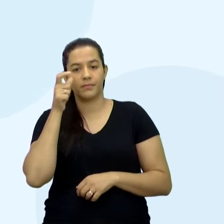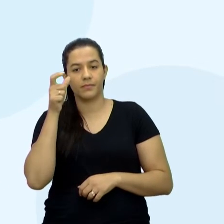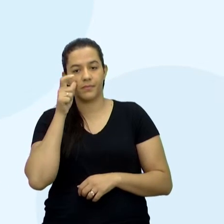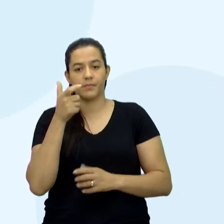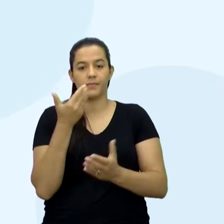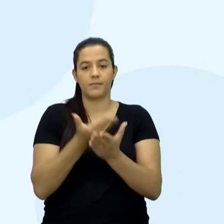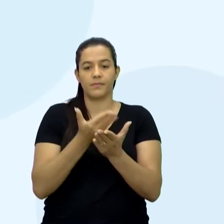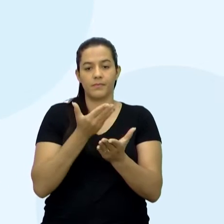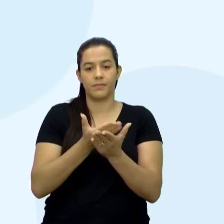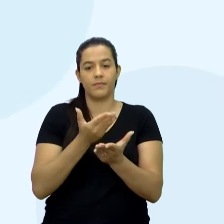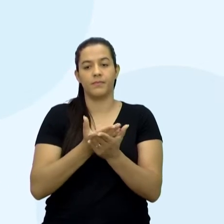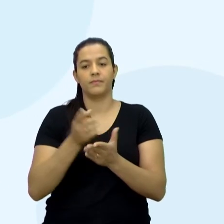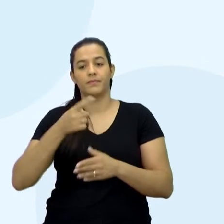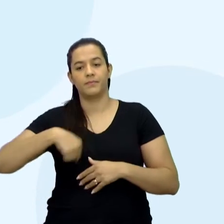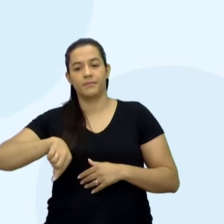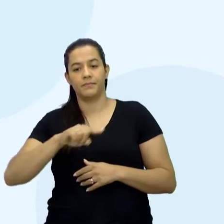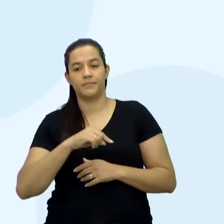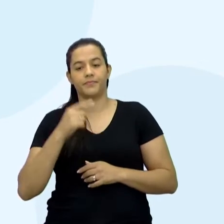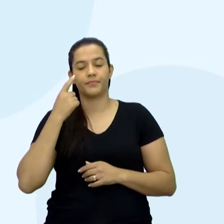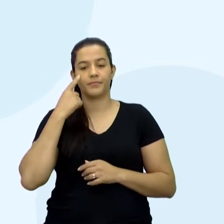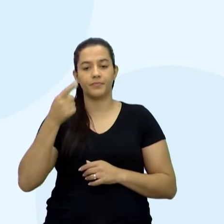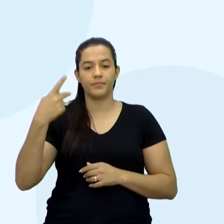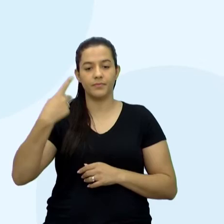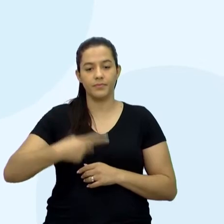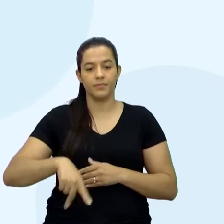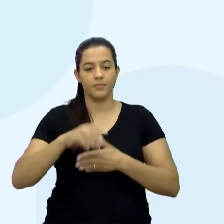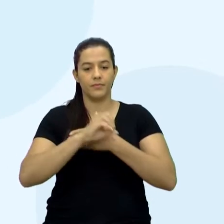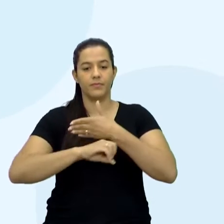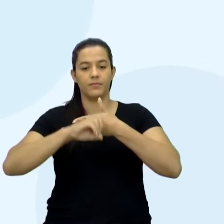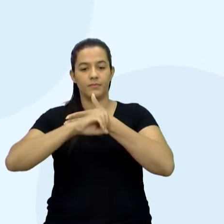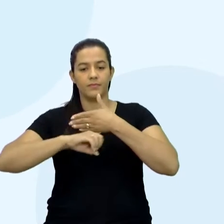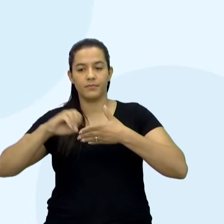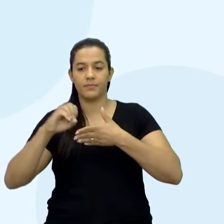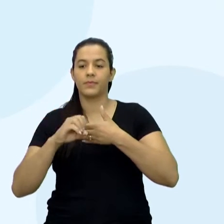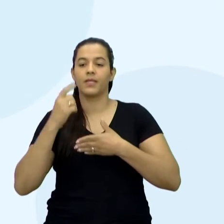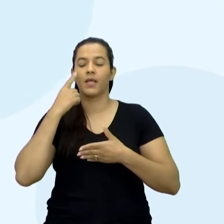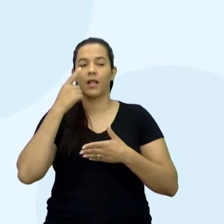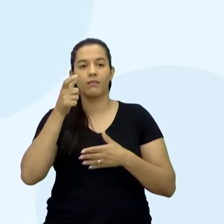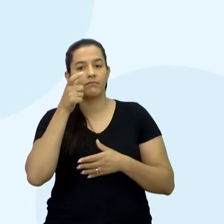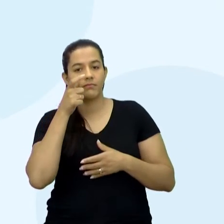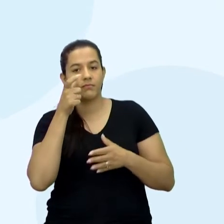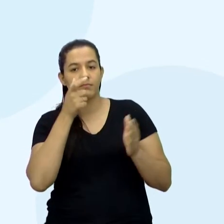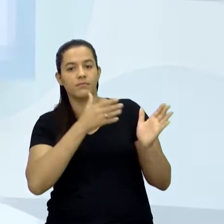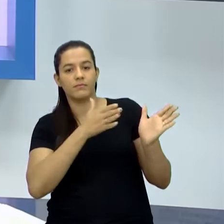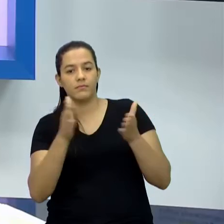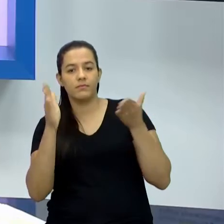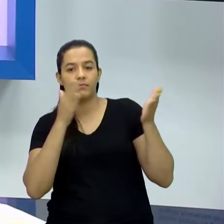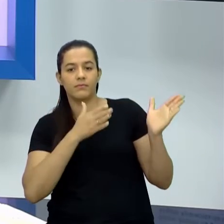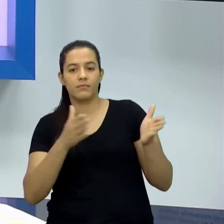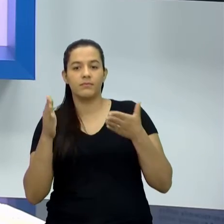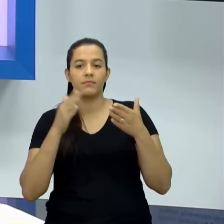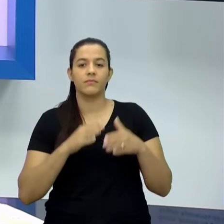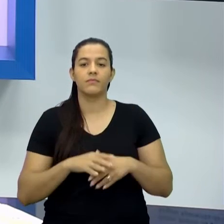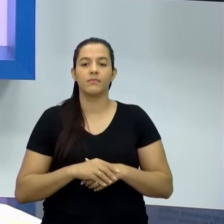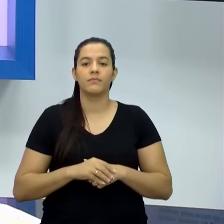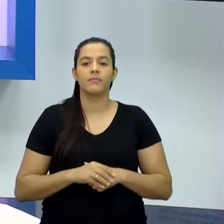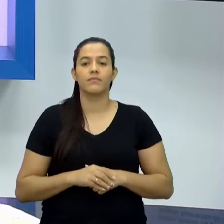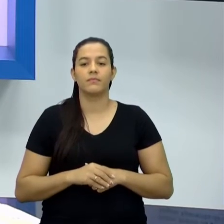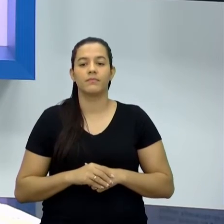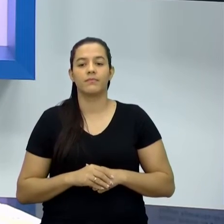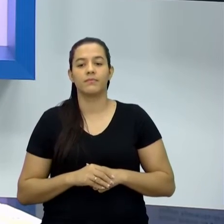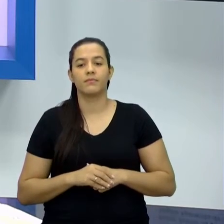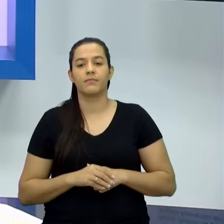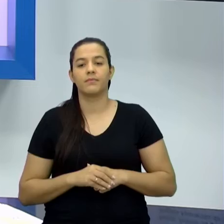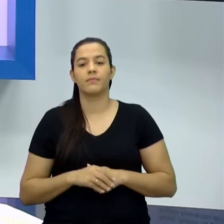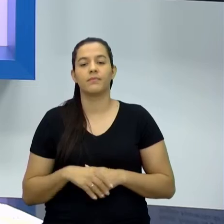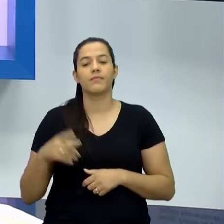as nossas aulas aqui no Centro de Mídias, que ela assiste, acompanha as aulas aí para a segunda série,